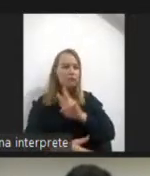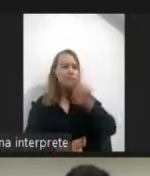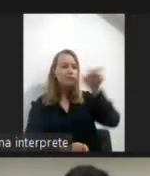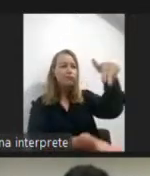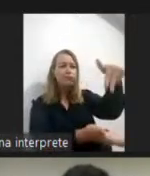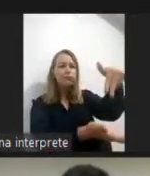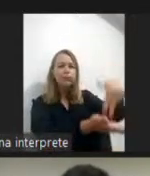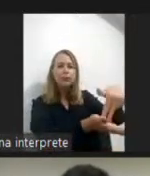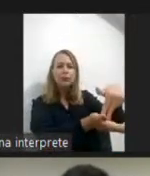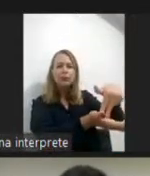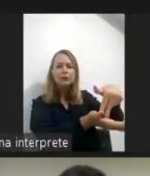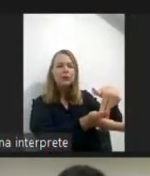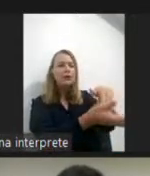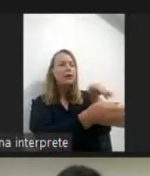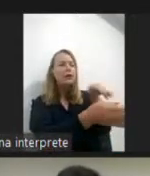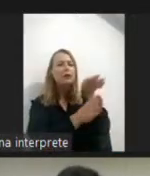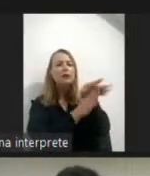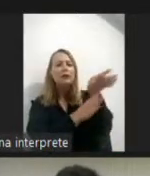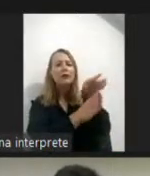mais precisam.